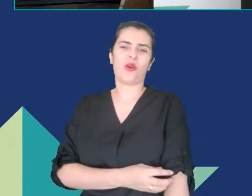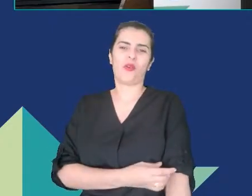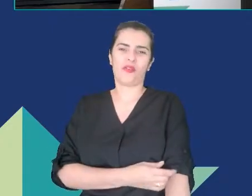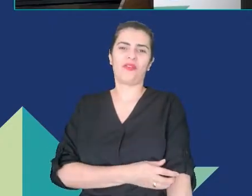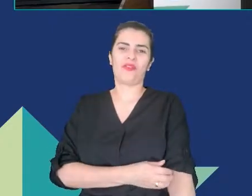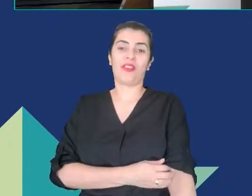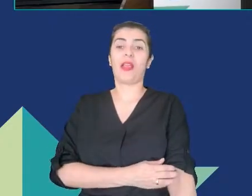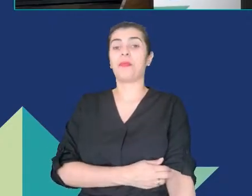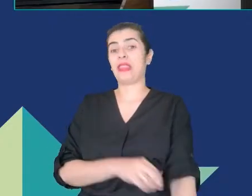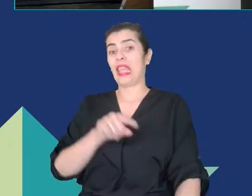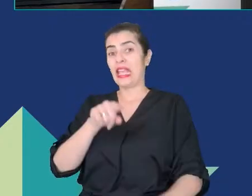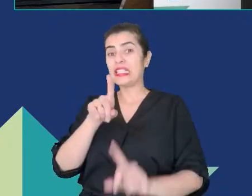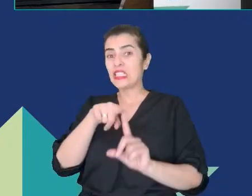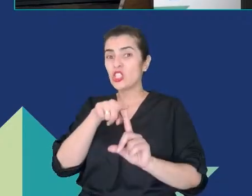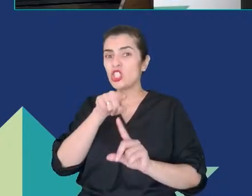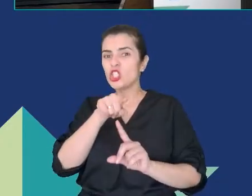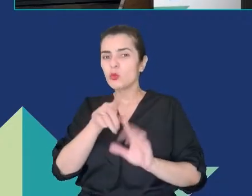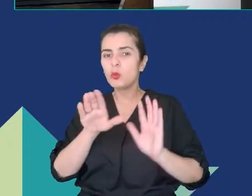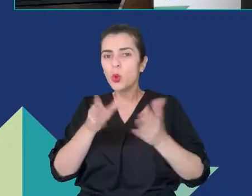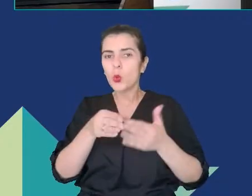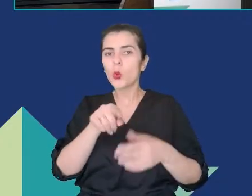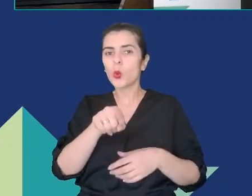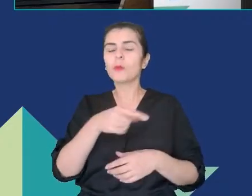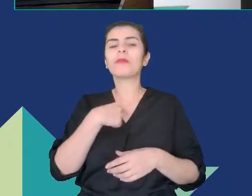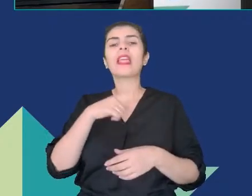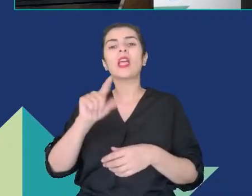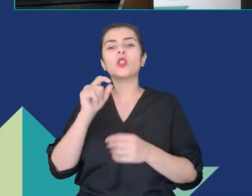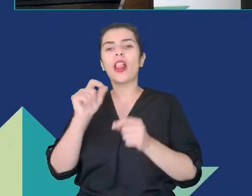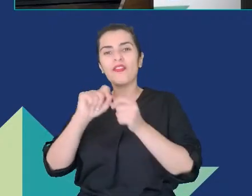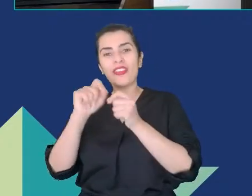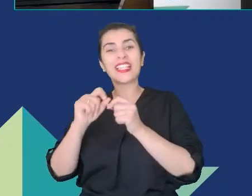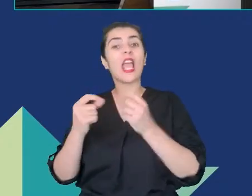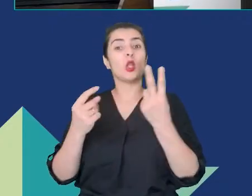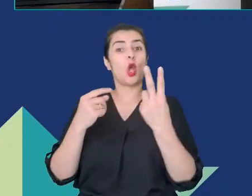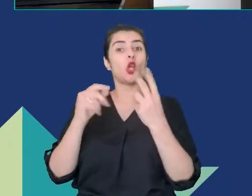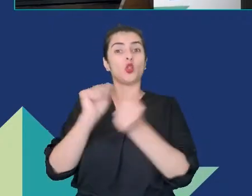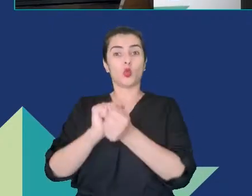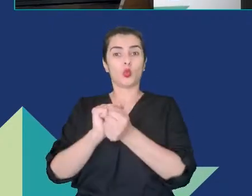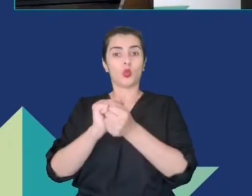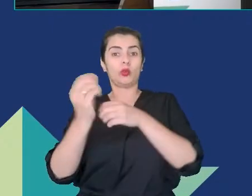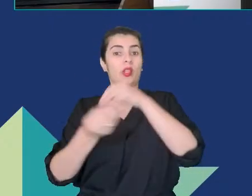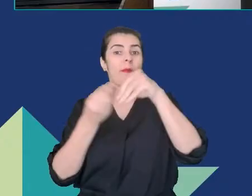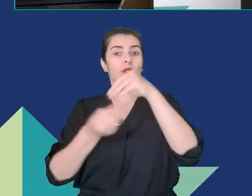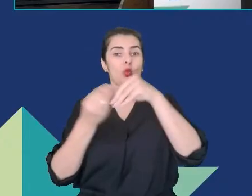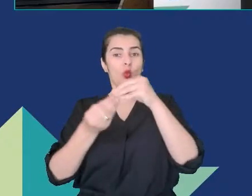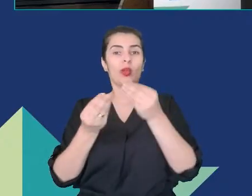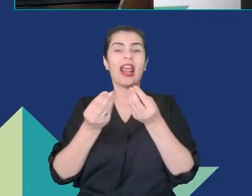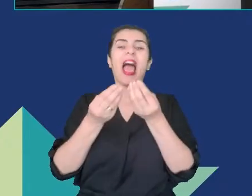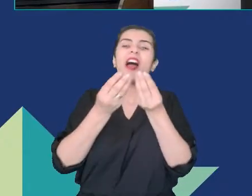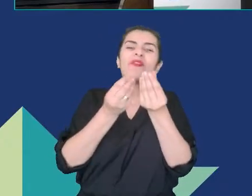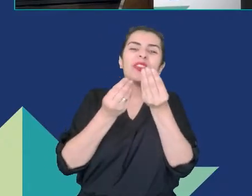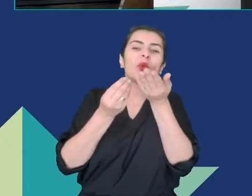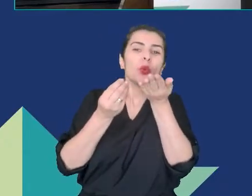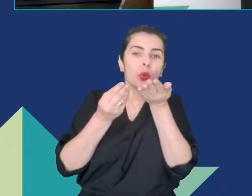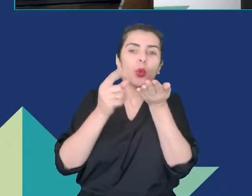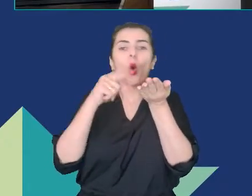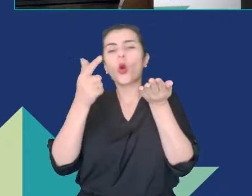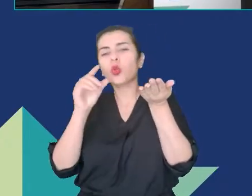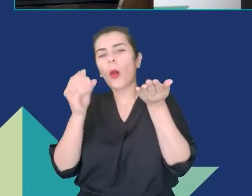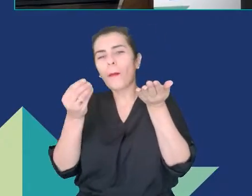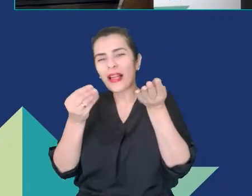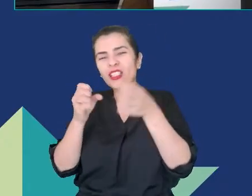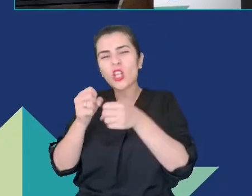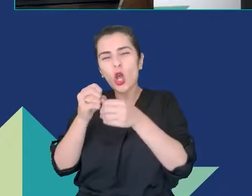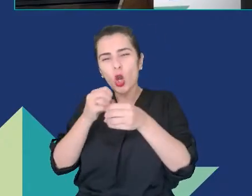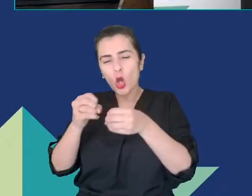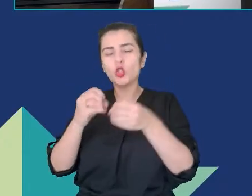gente escolheu empilhar o rejeito total. Então, é uma mistura de rejeito arenoso com rejeito ultrafino. Aqui eu coloquei o